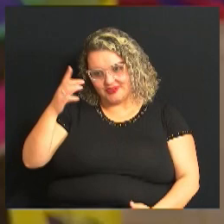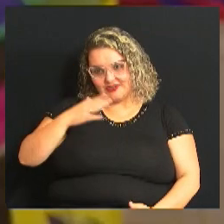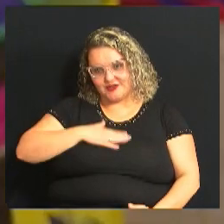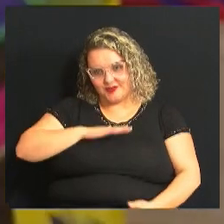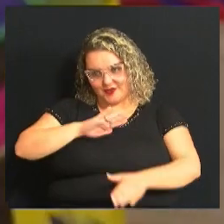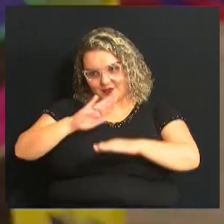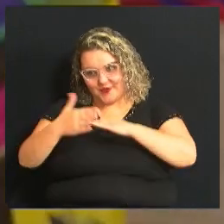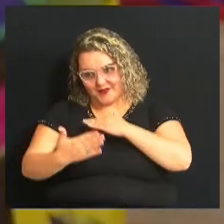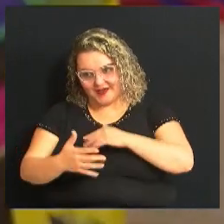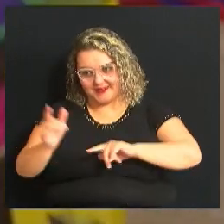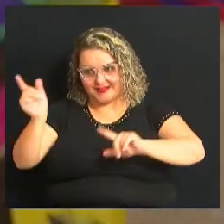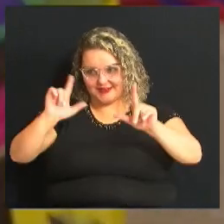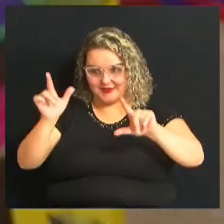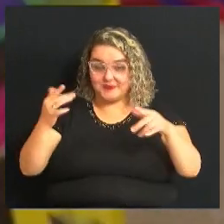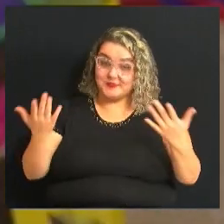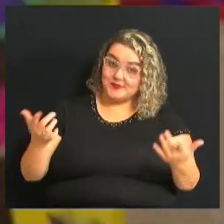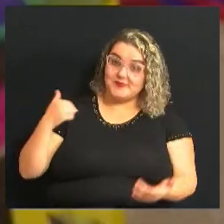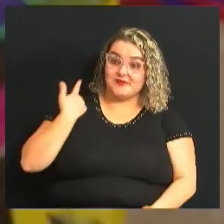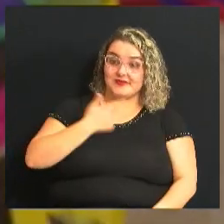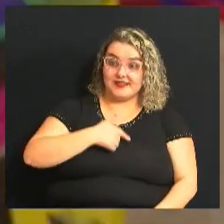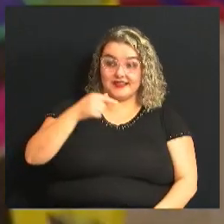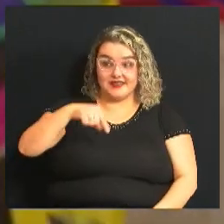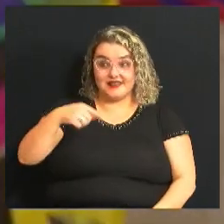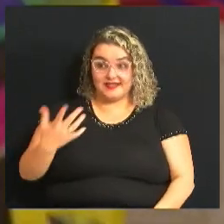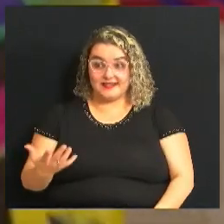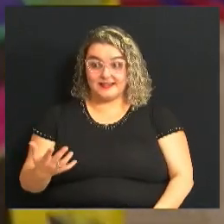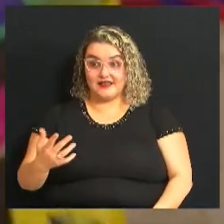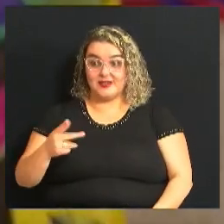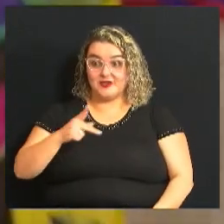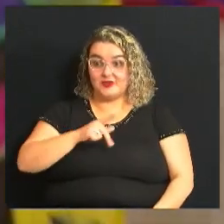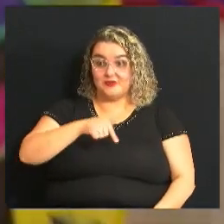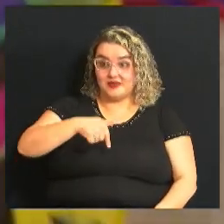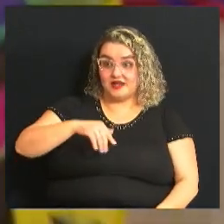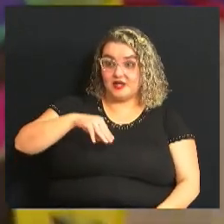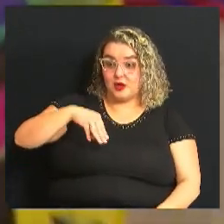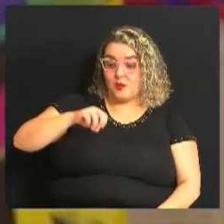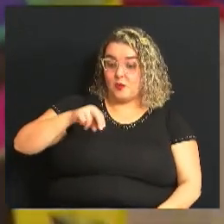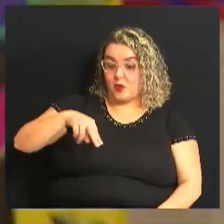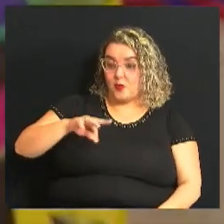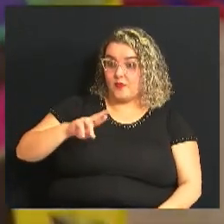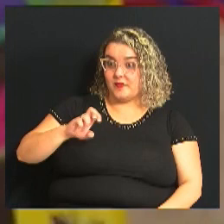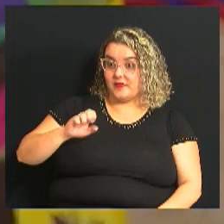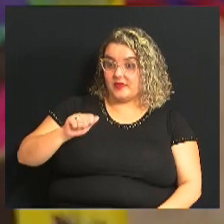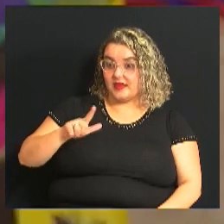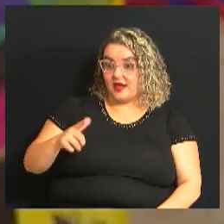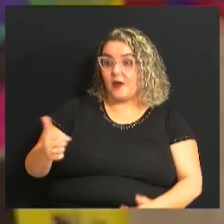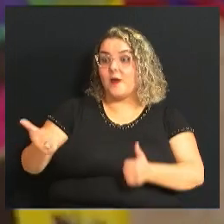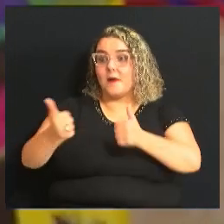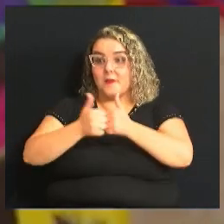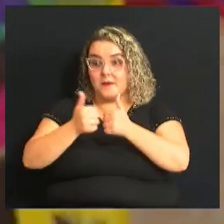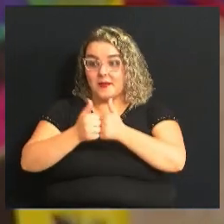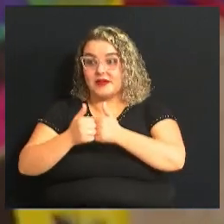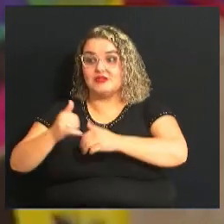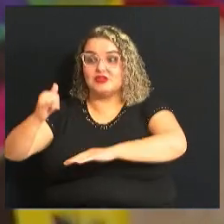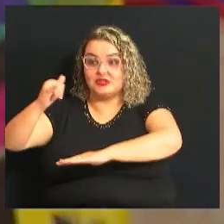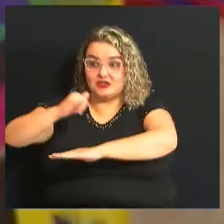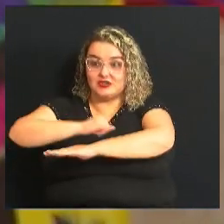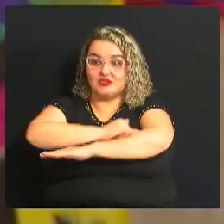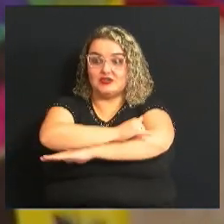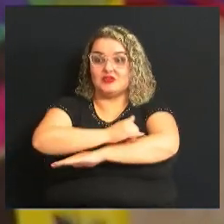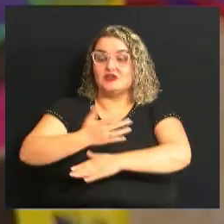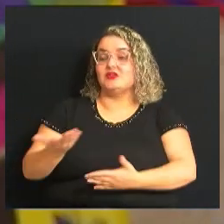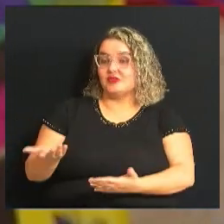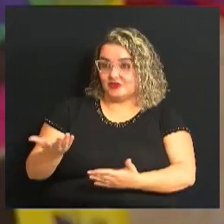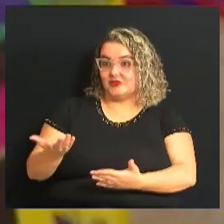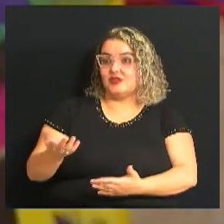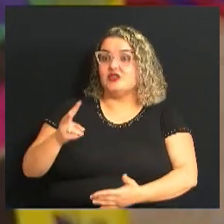TV, não é? A gente está aqui no Parque Montreal, como você disse, pertinho aqui do Aeroporto